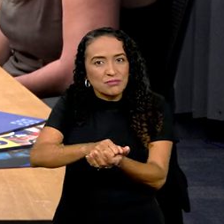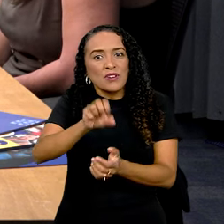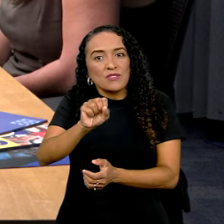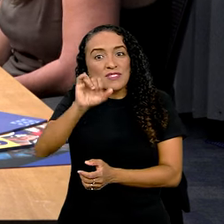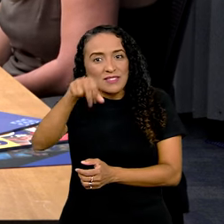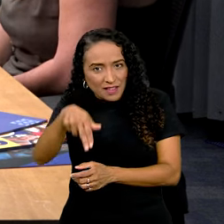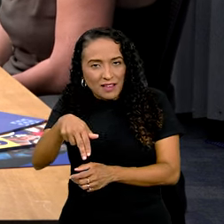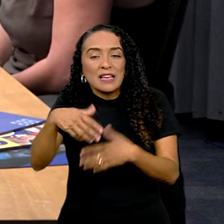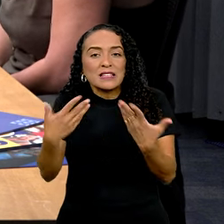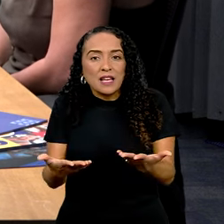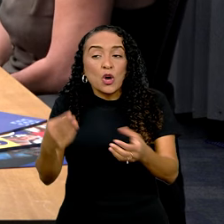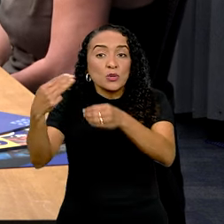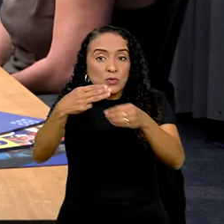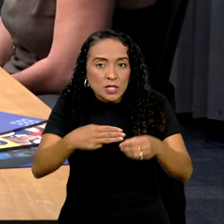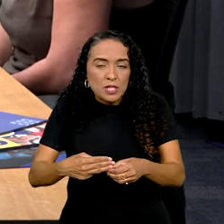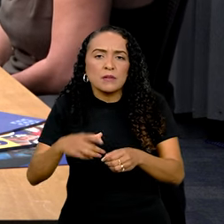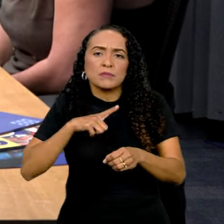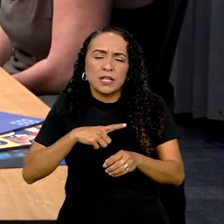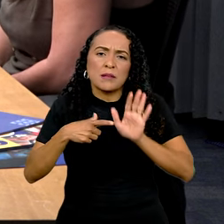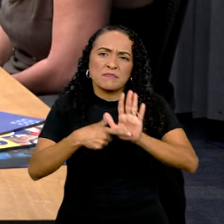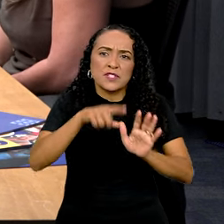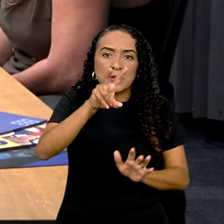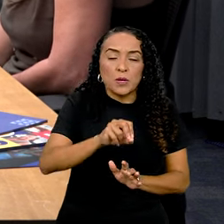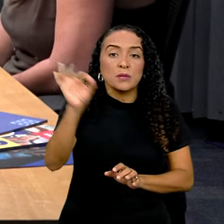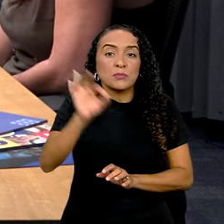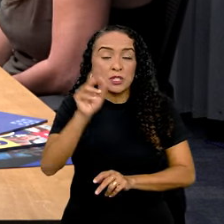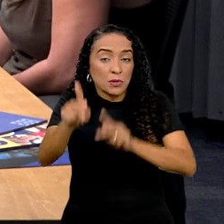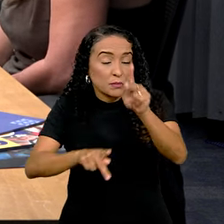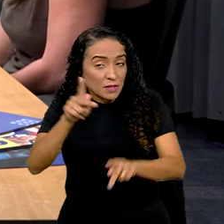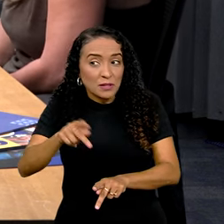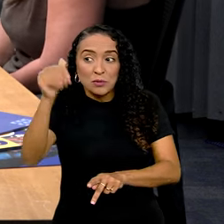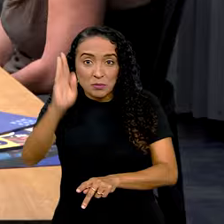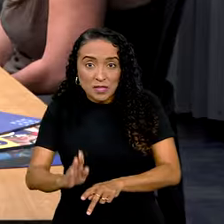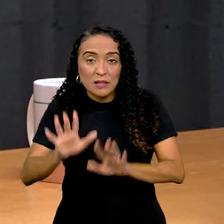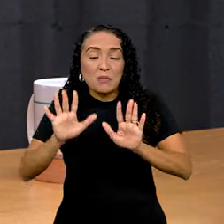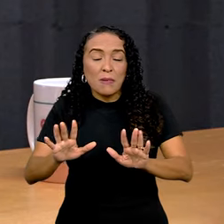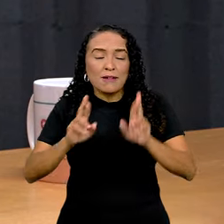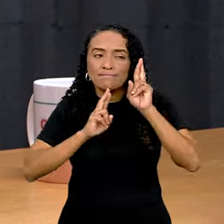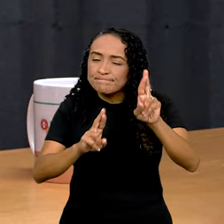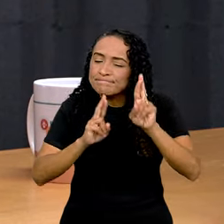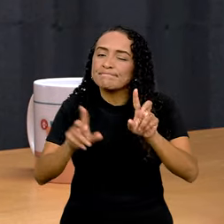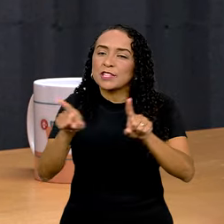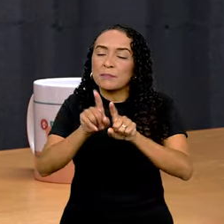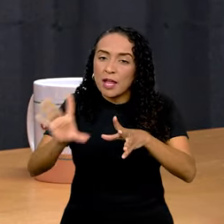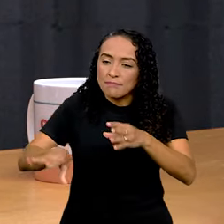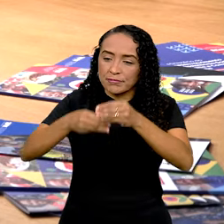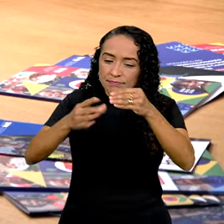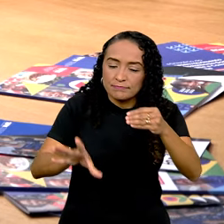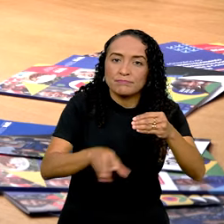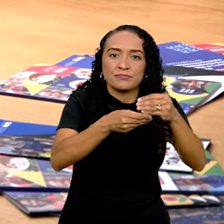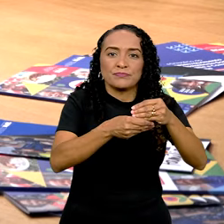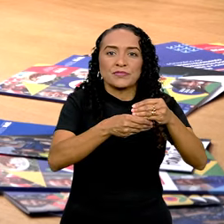adesão cisan eh e nesses municípios Residem quase 50% da população brasileira mas a gente espera integrar